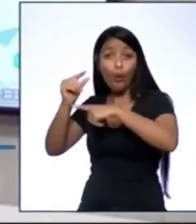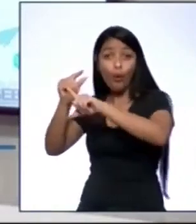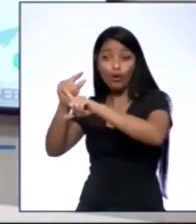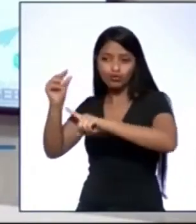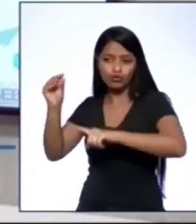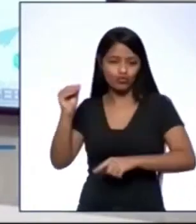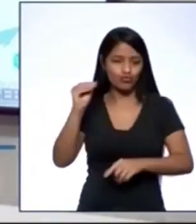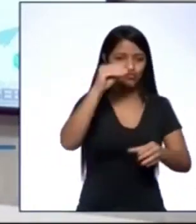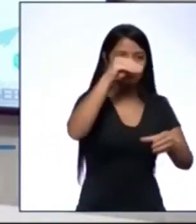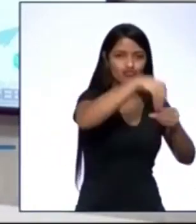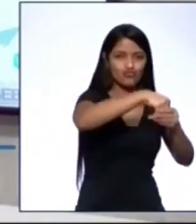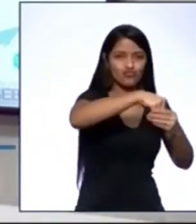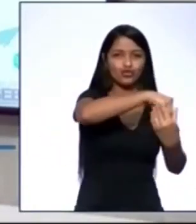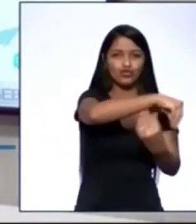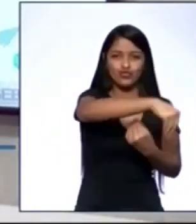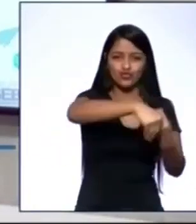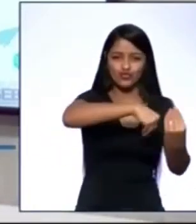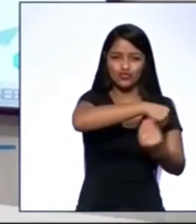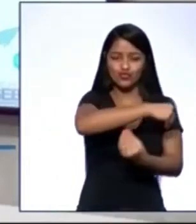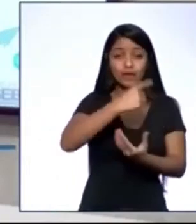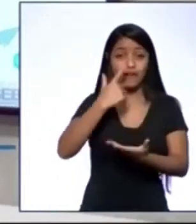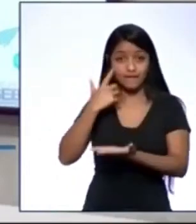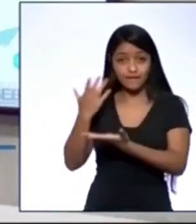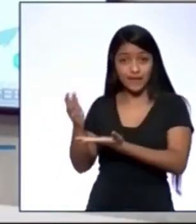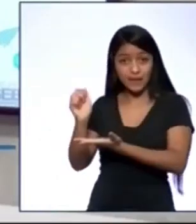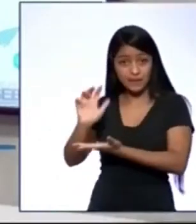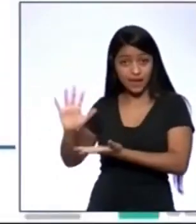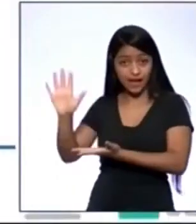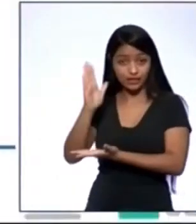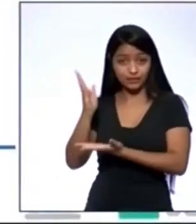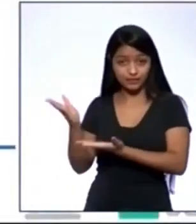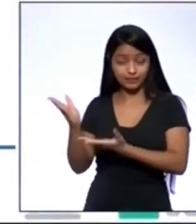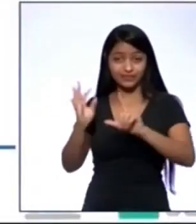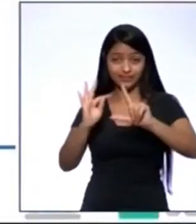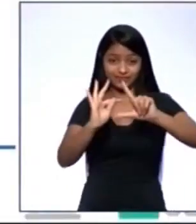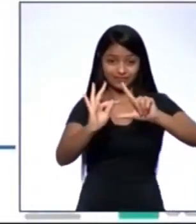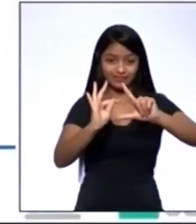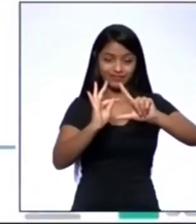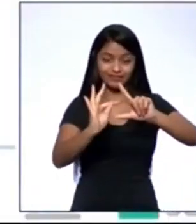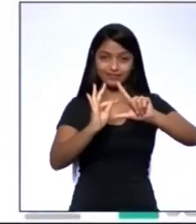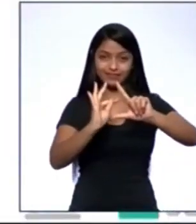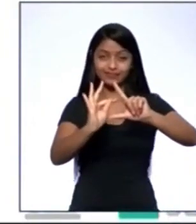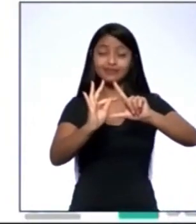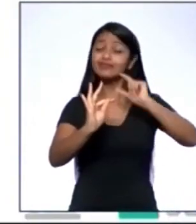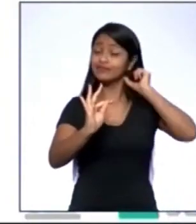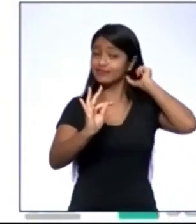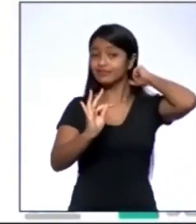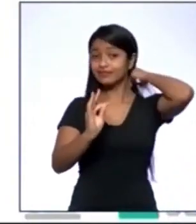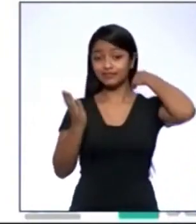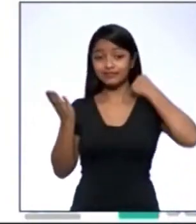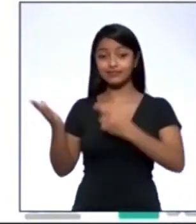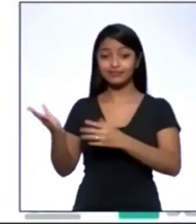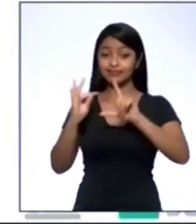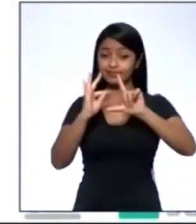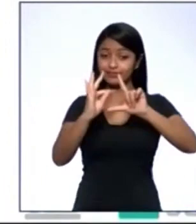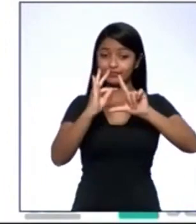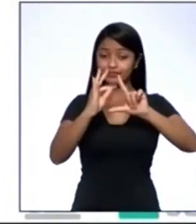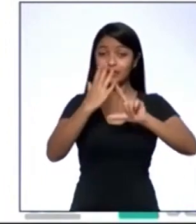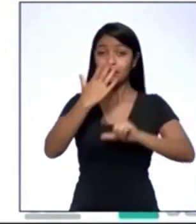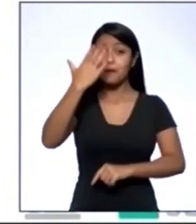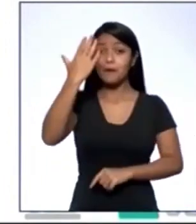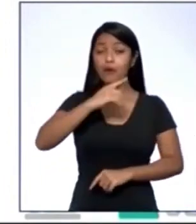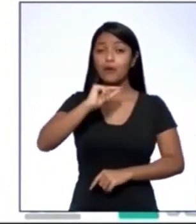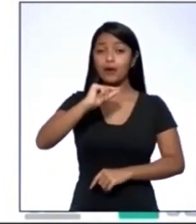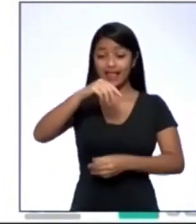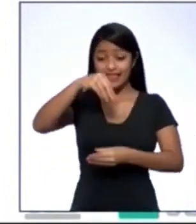que você está vendo aí, ó, é o símbolo que mostra para nós que os alimentos que nós estamos consumindo, eles têm na